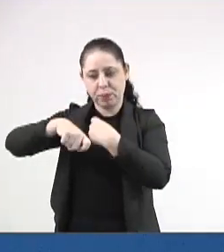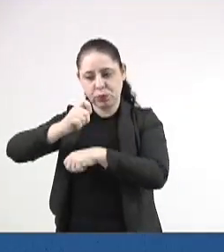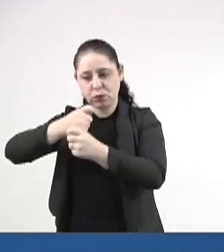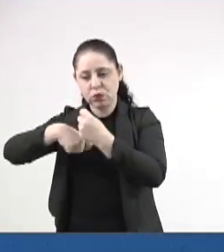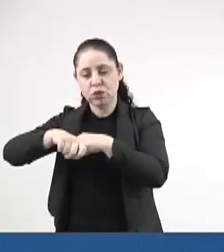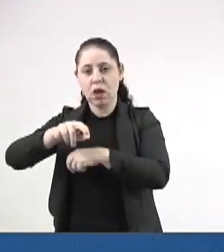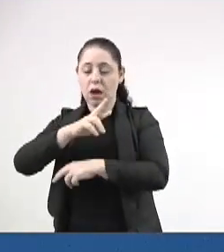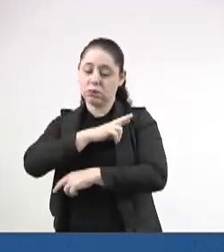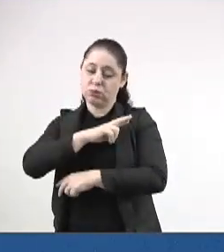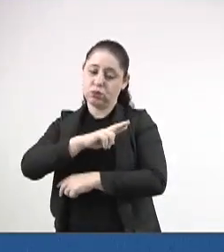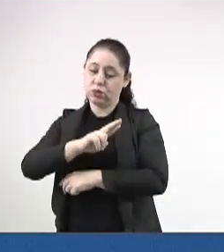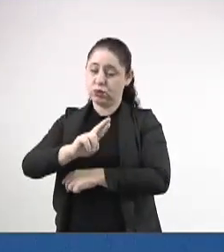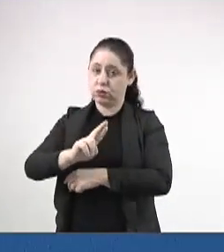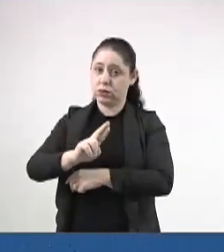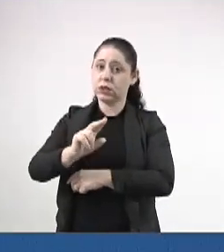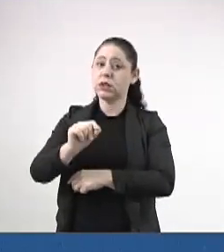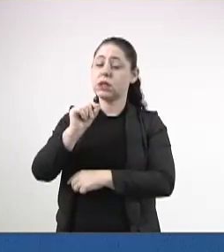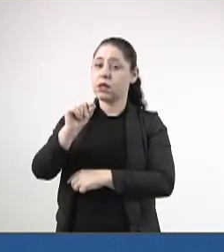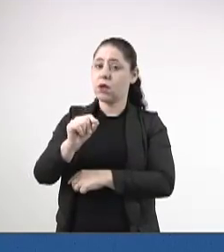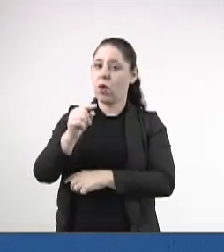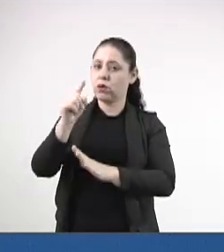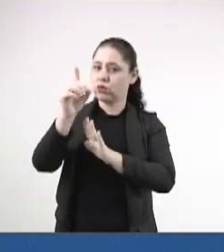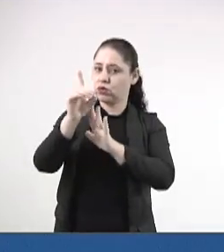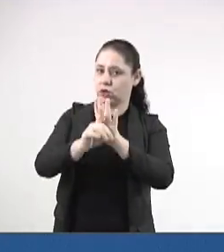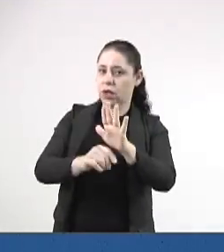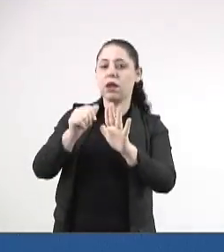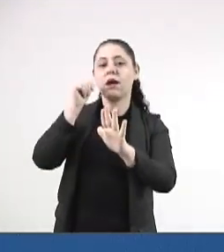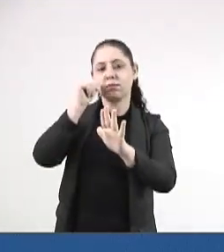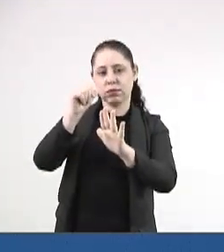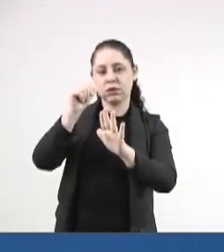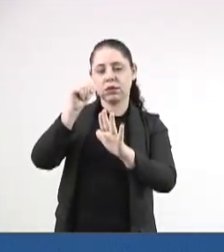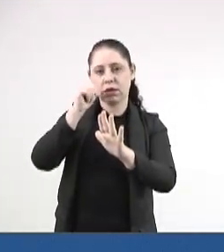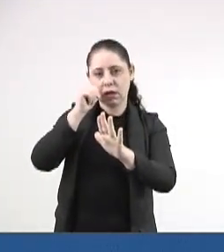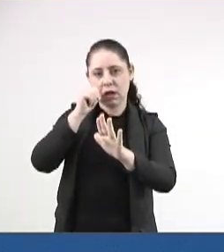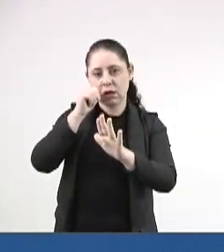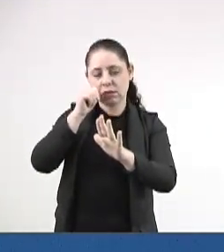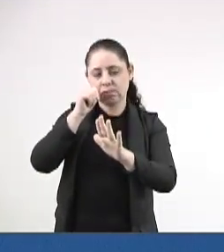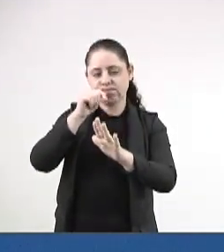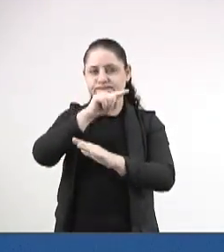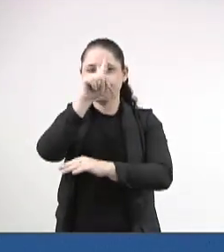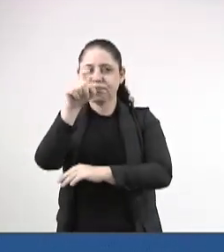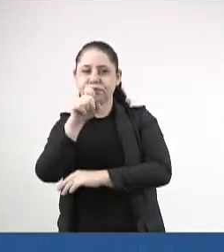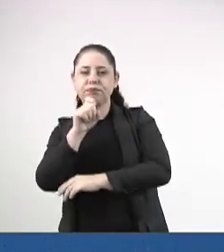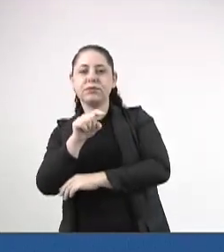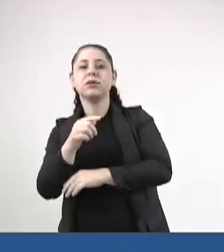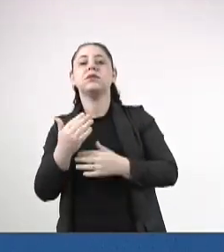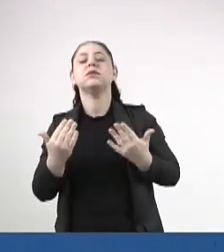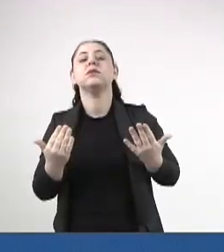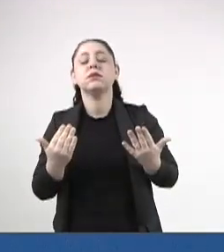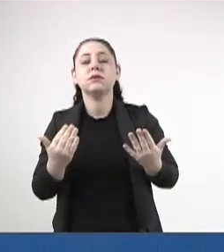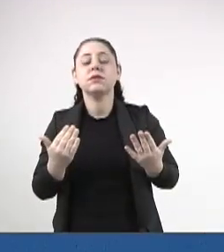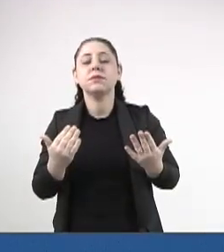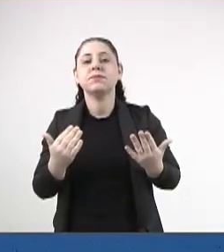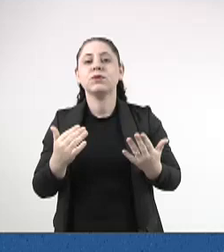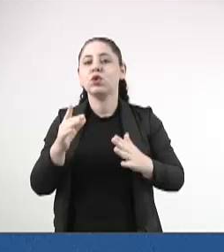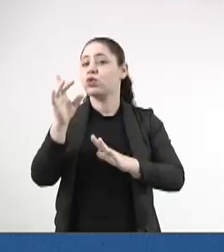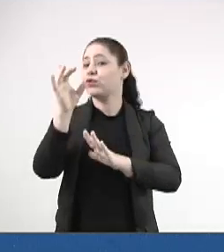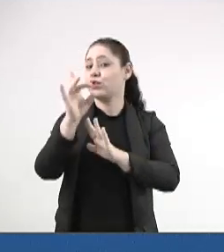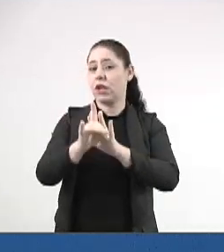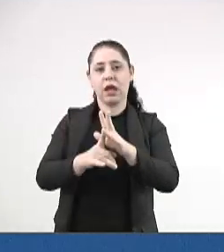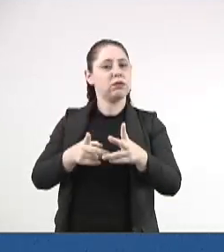ou religiosa para que os direitos das mulheres sejam questionados. Esses direitos não